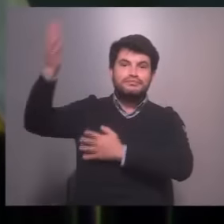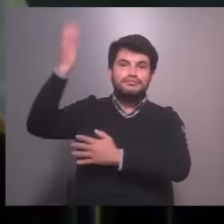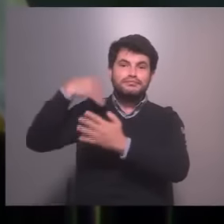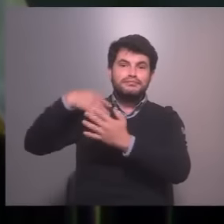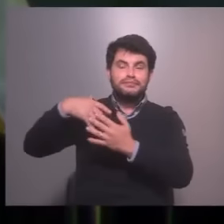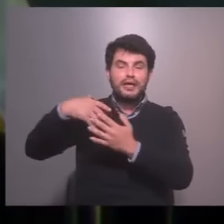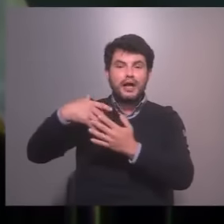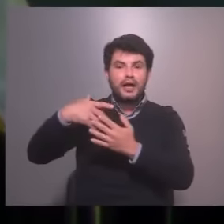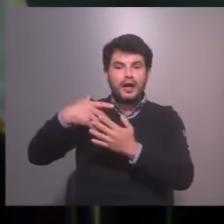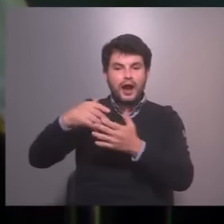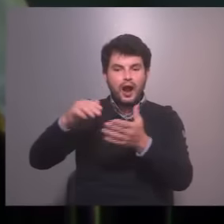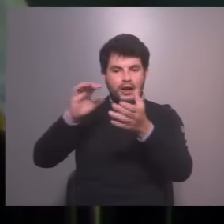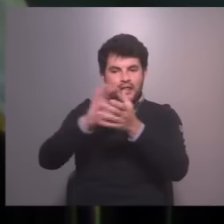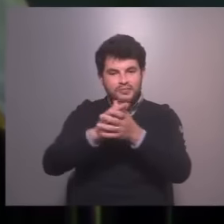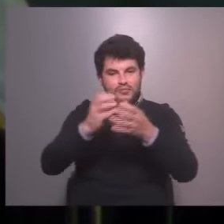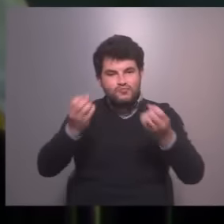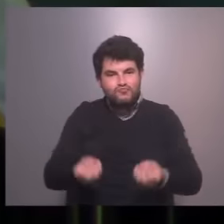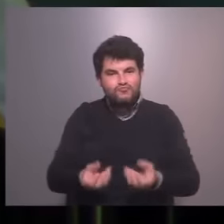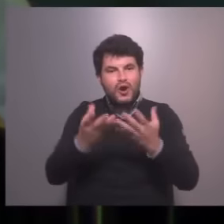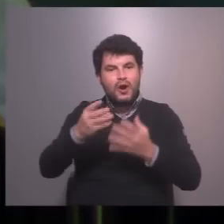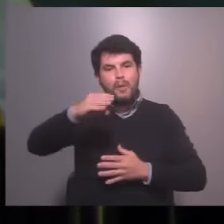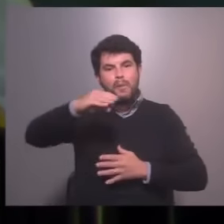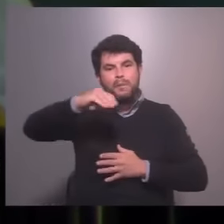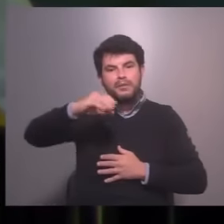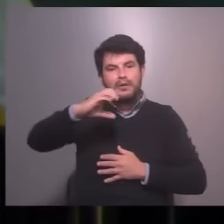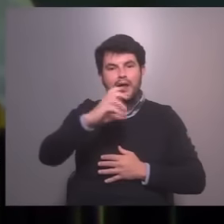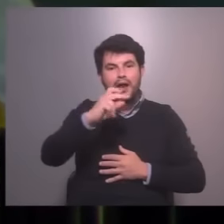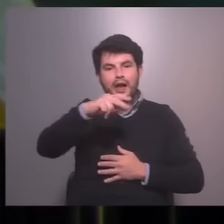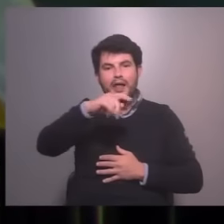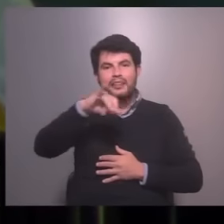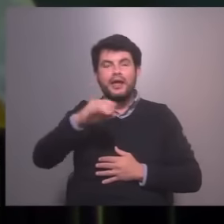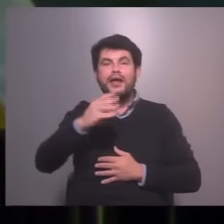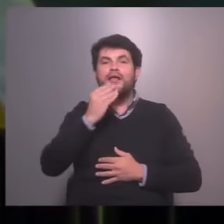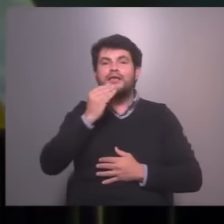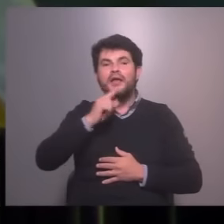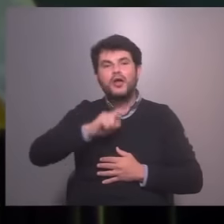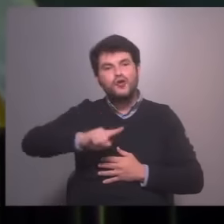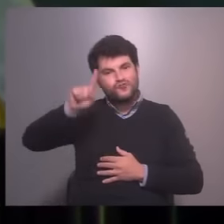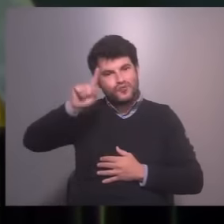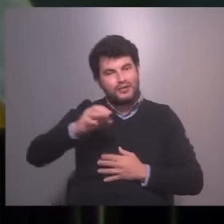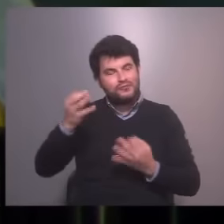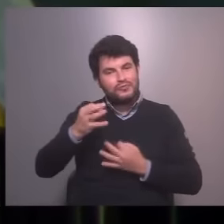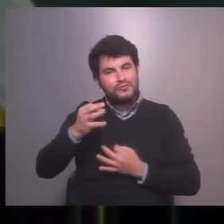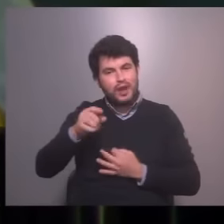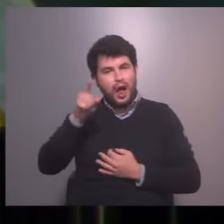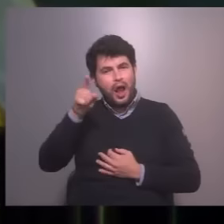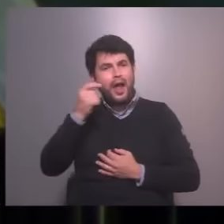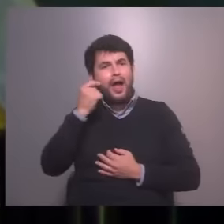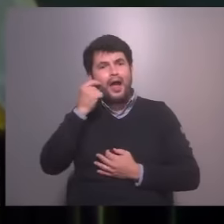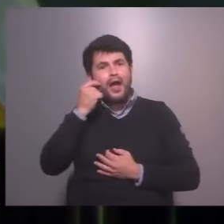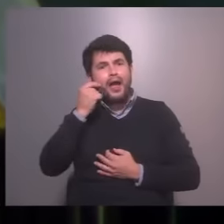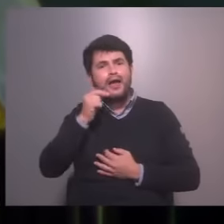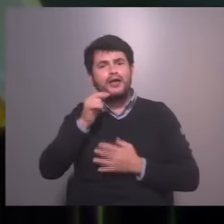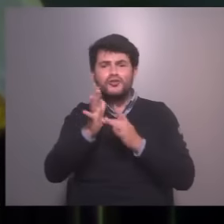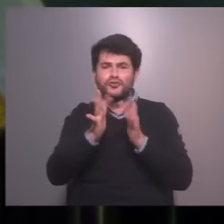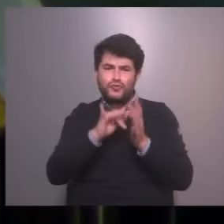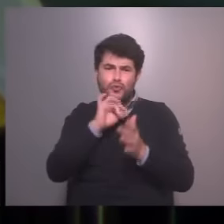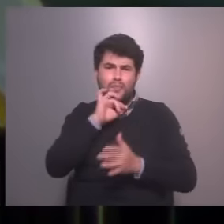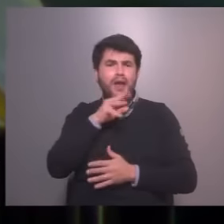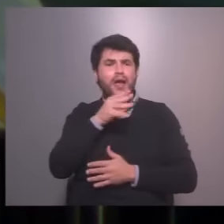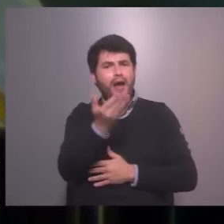Naquele tempo, realizou-se um casamento em Caná